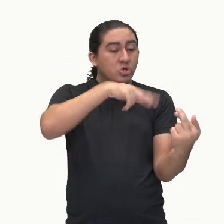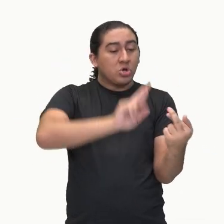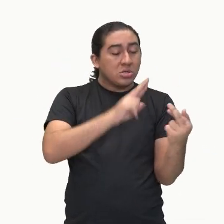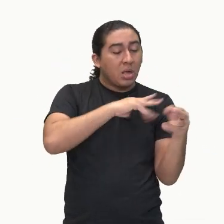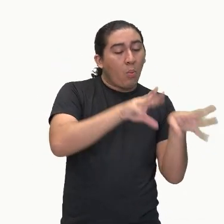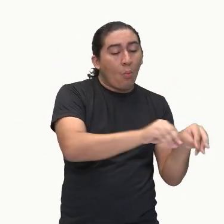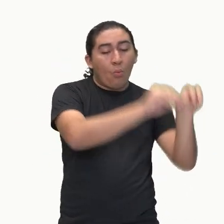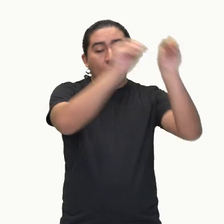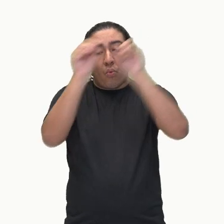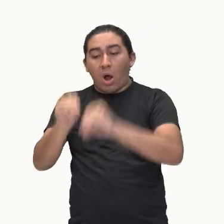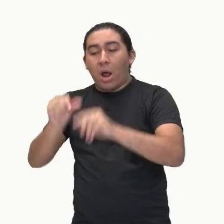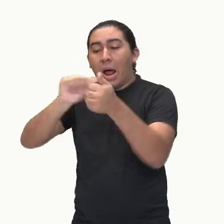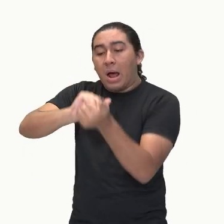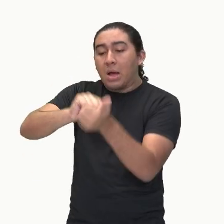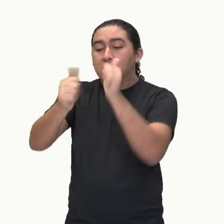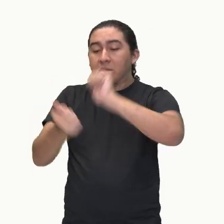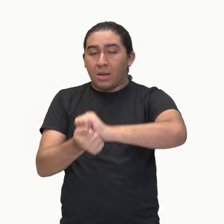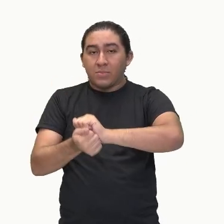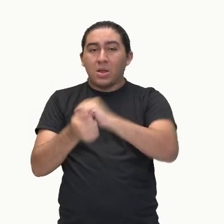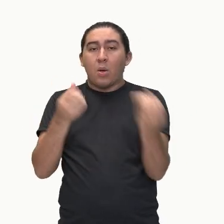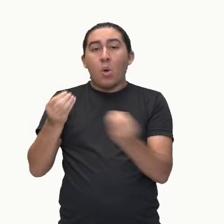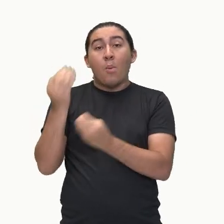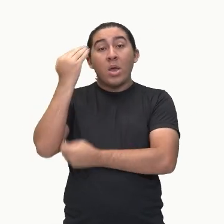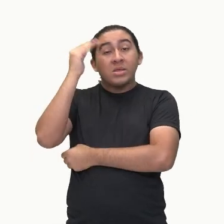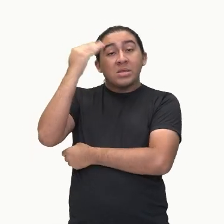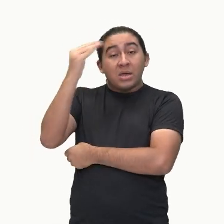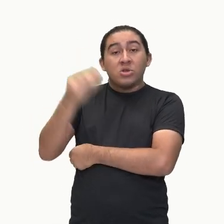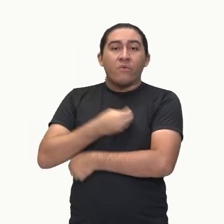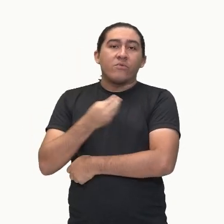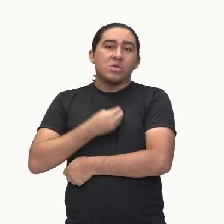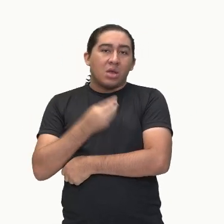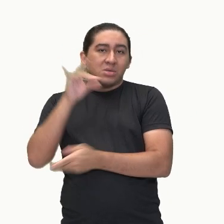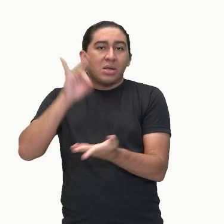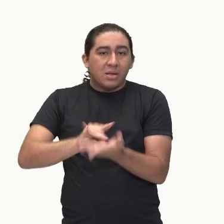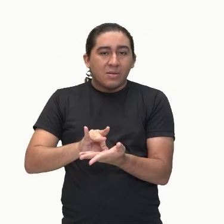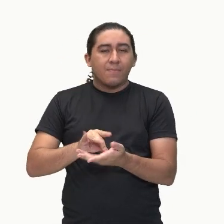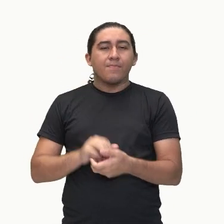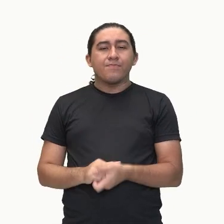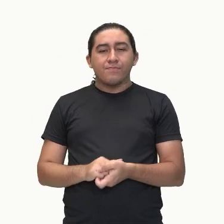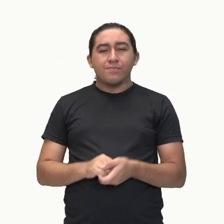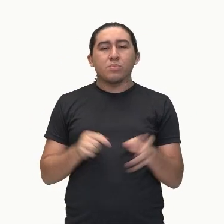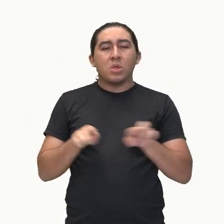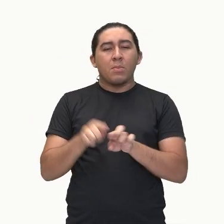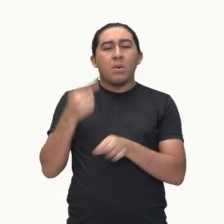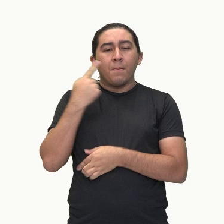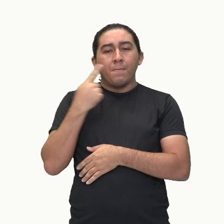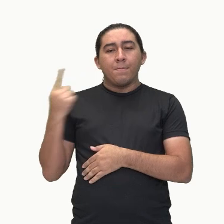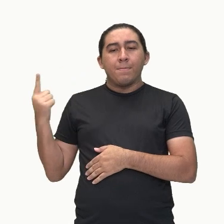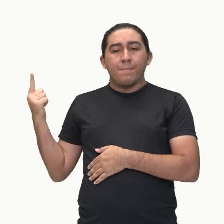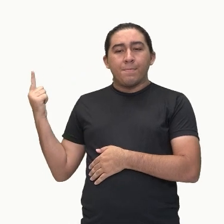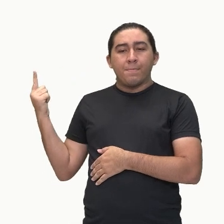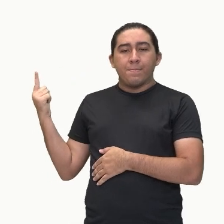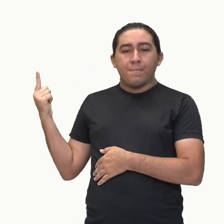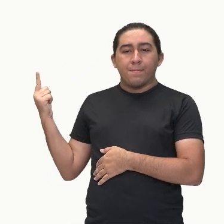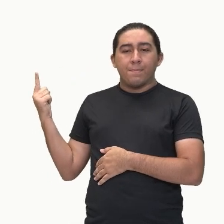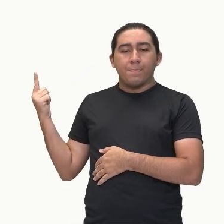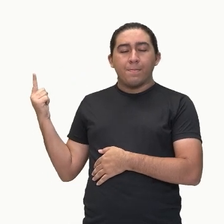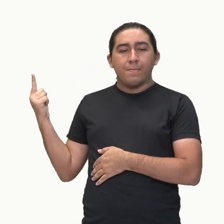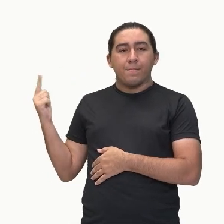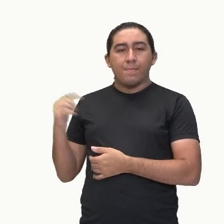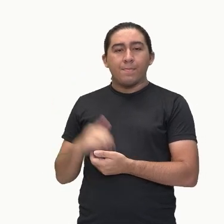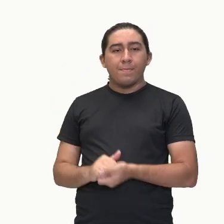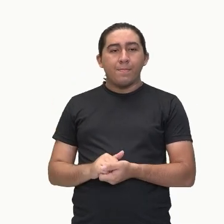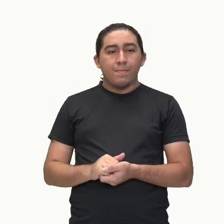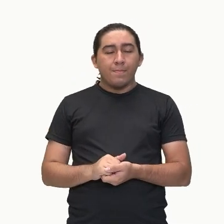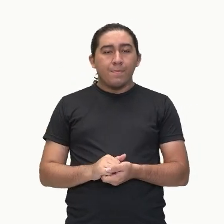da realidade. É possível vermos aqui alguns trabalhos. Vejam só, quando você mira aí